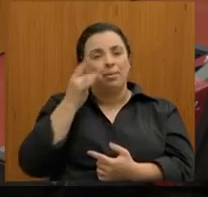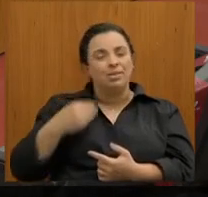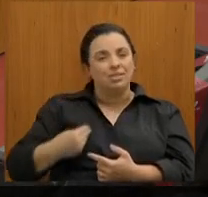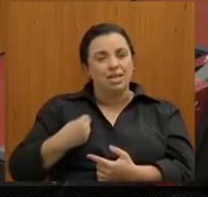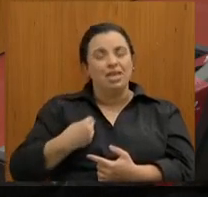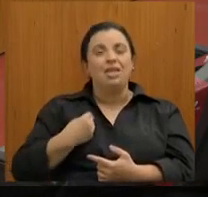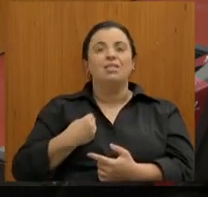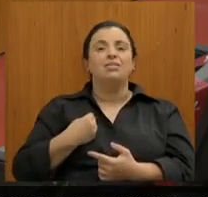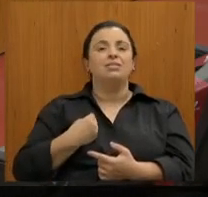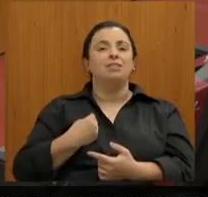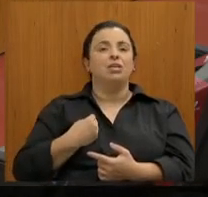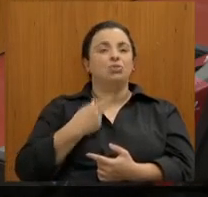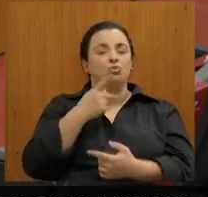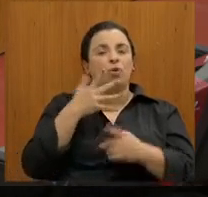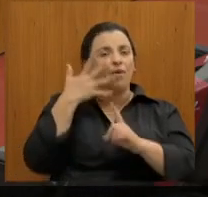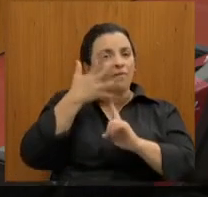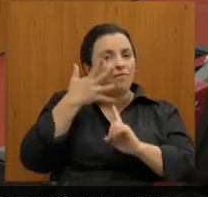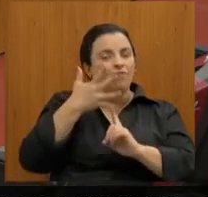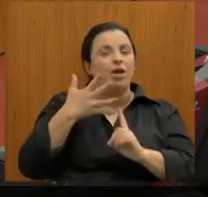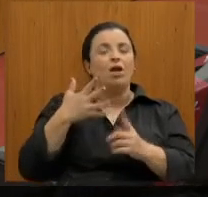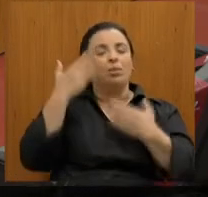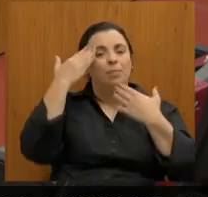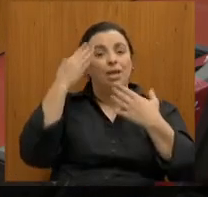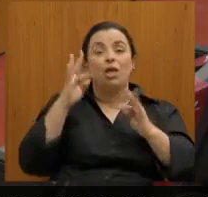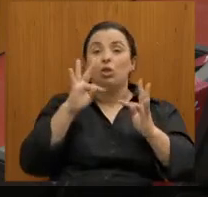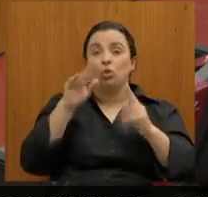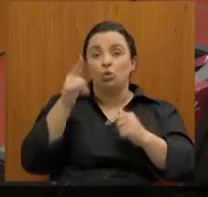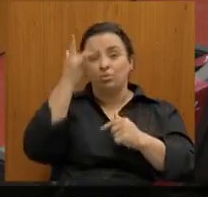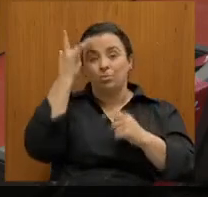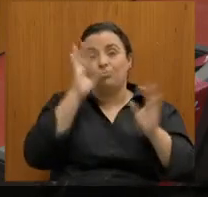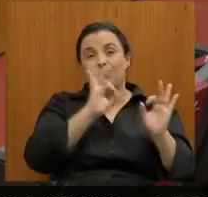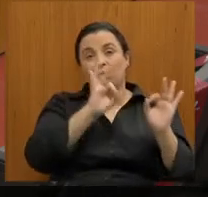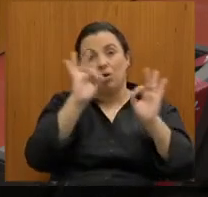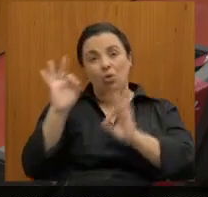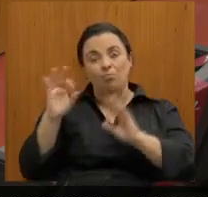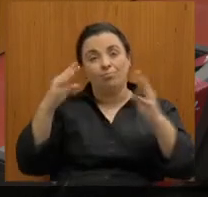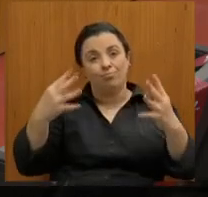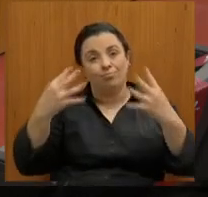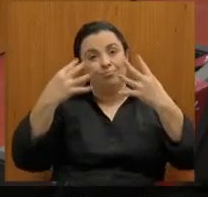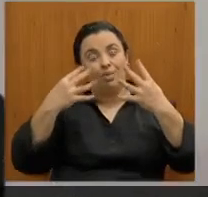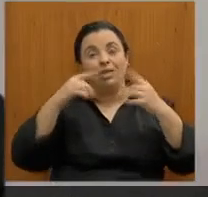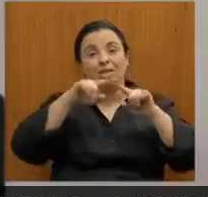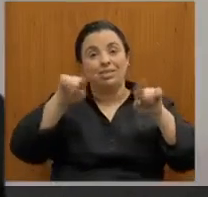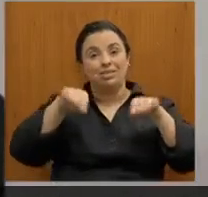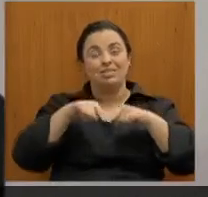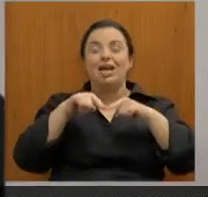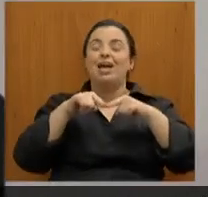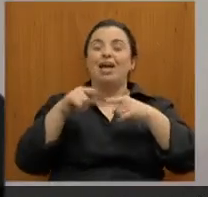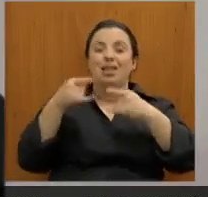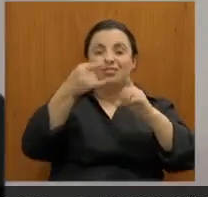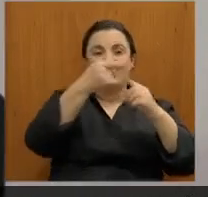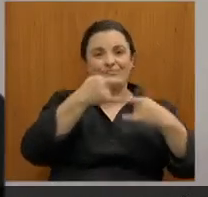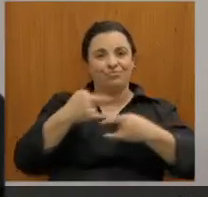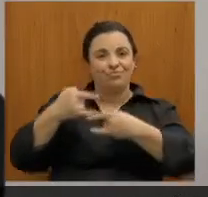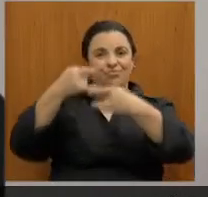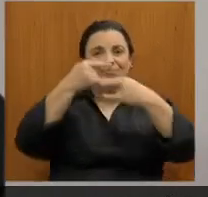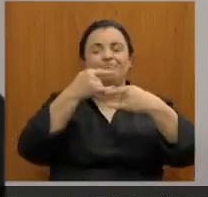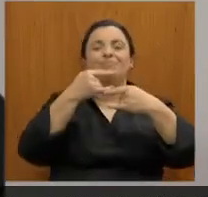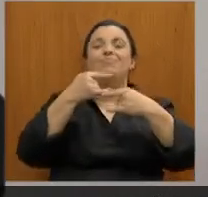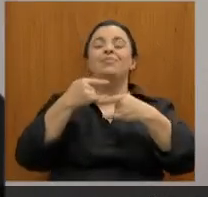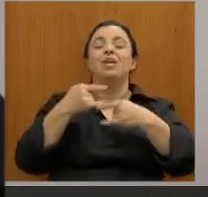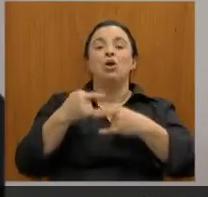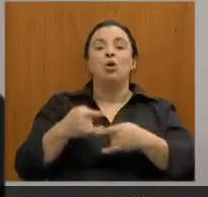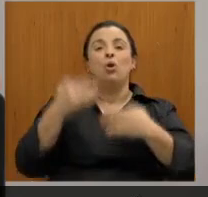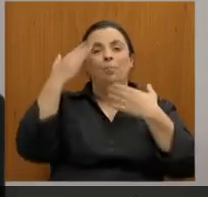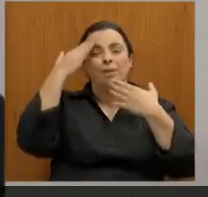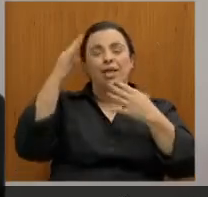todos e todos que nos acompanham aqui na nossa sala virtual agradecer novamente aos técnicos aqui da Assembleia Legislativa de Minas